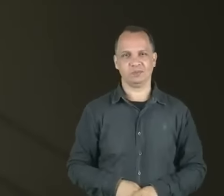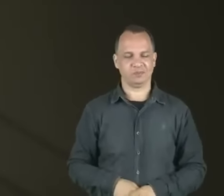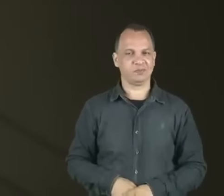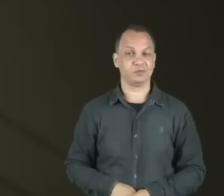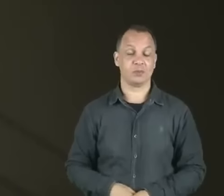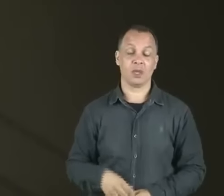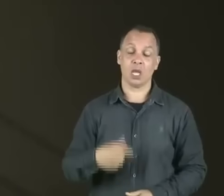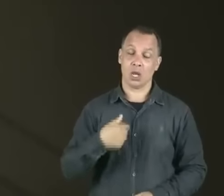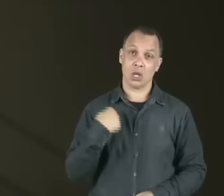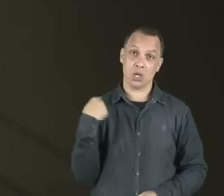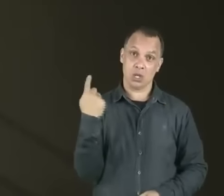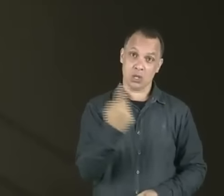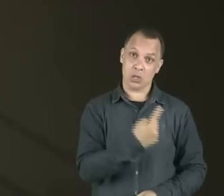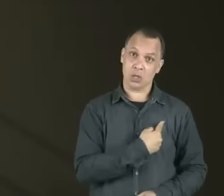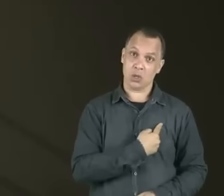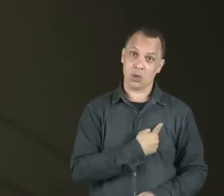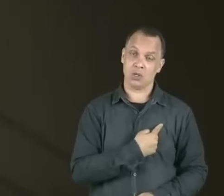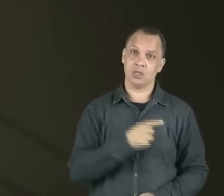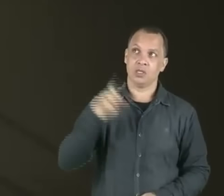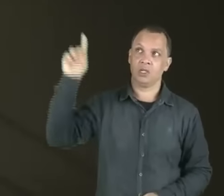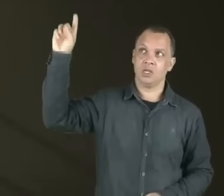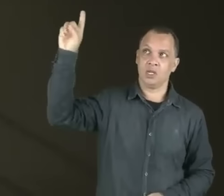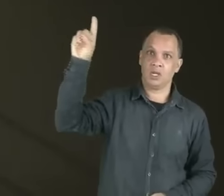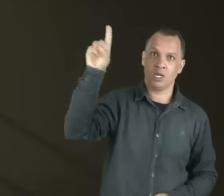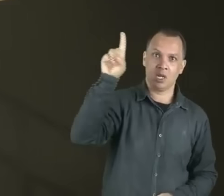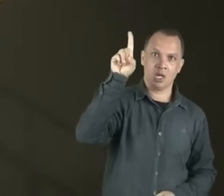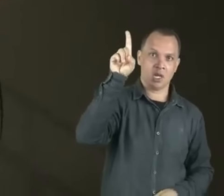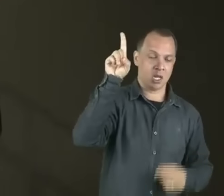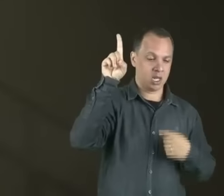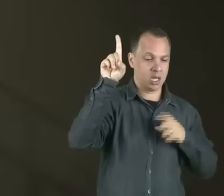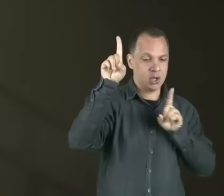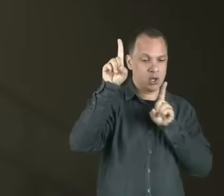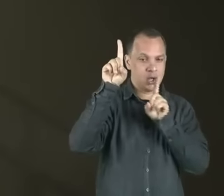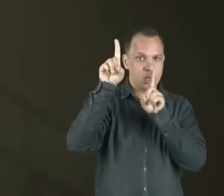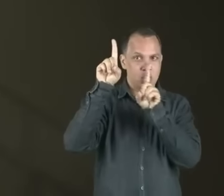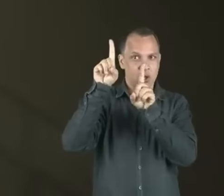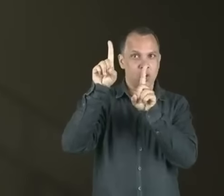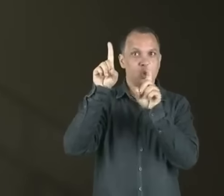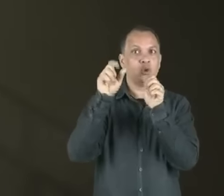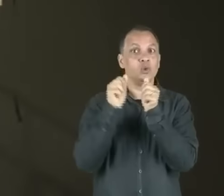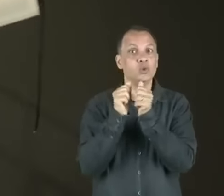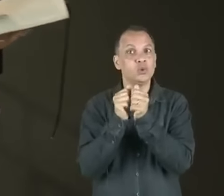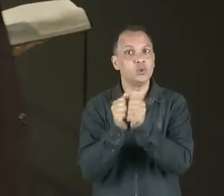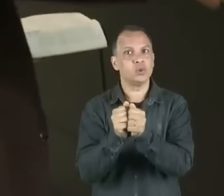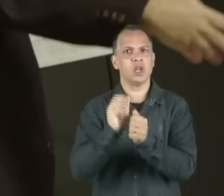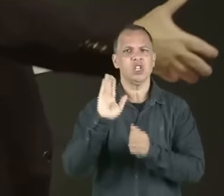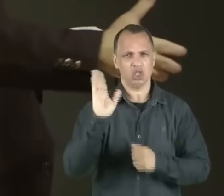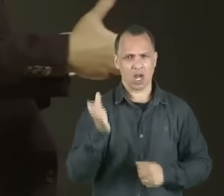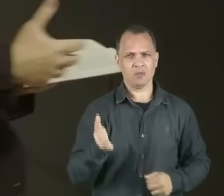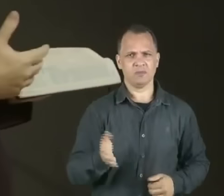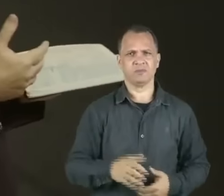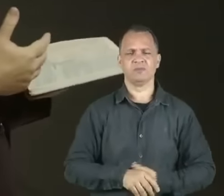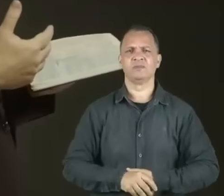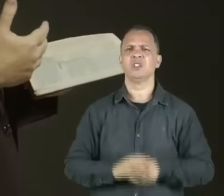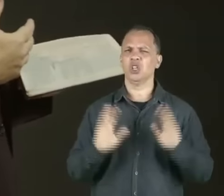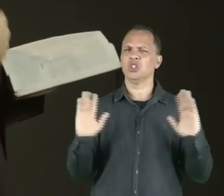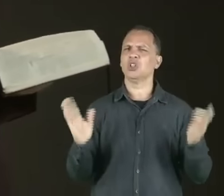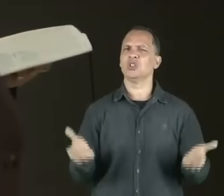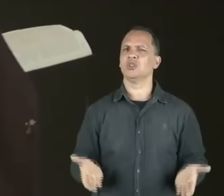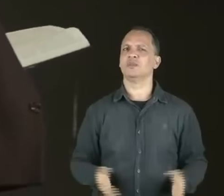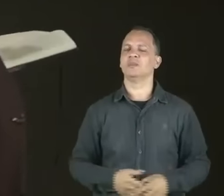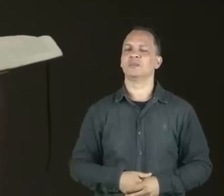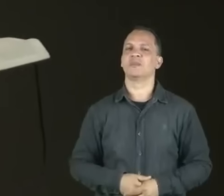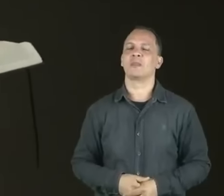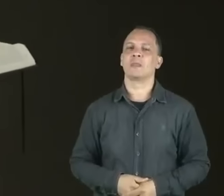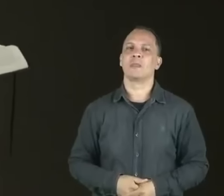nós já estamos nas regiões Celestiais Nós já estamos em Cristo Já somos abençoados nas regiões